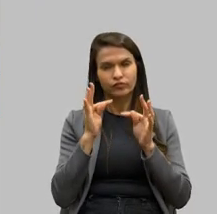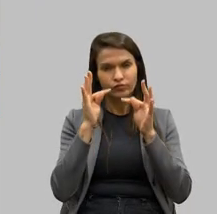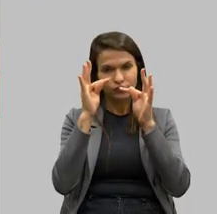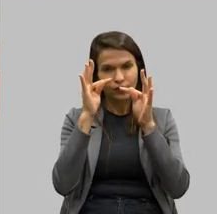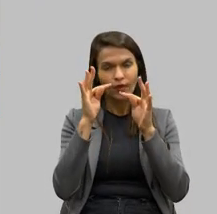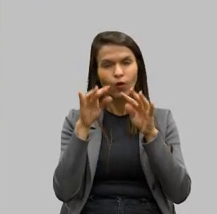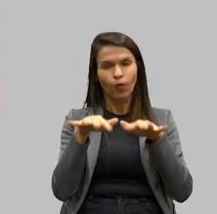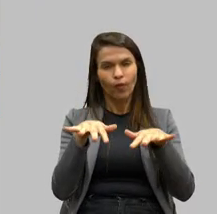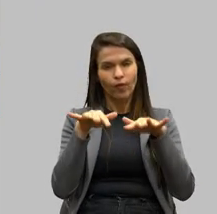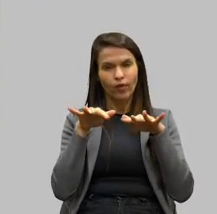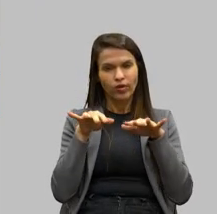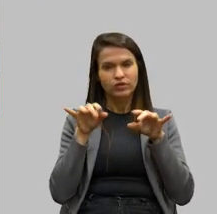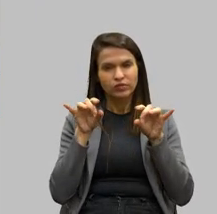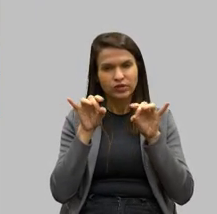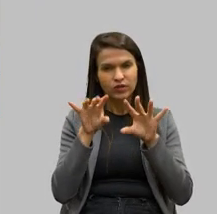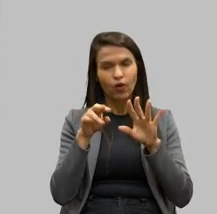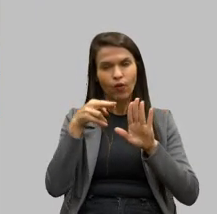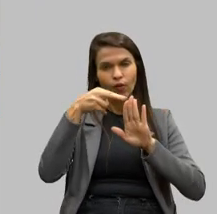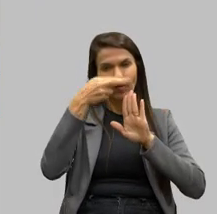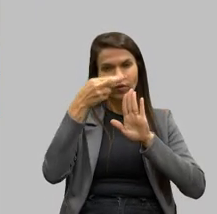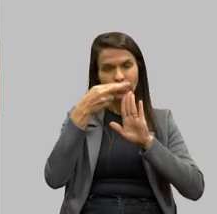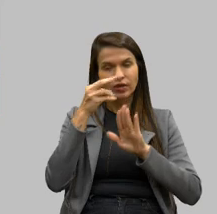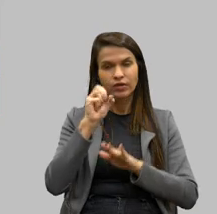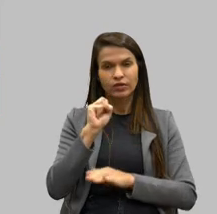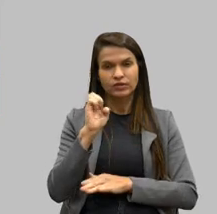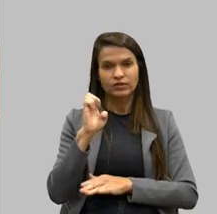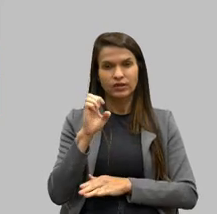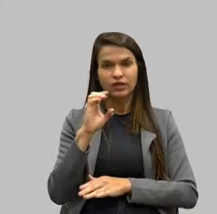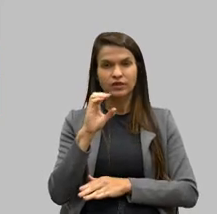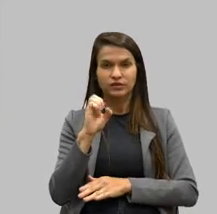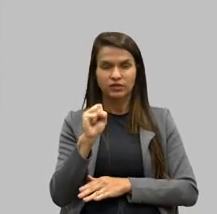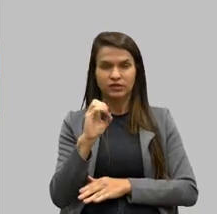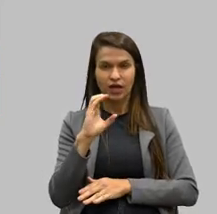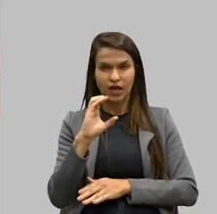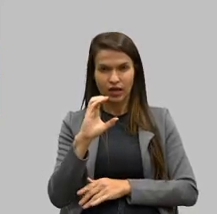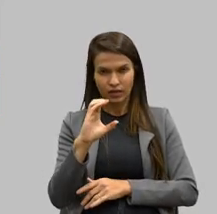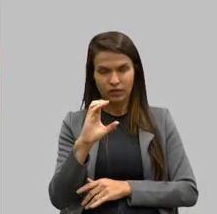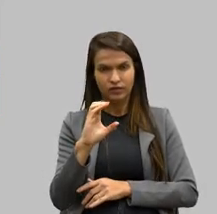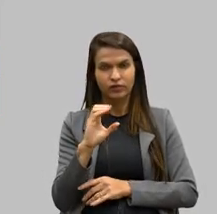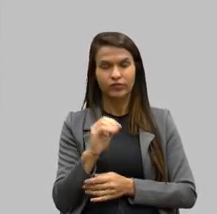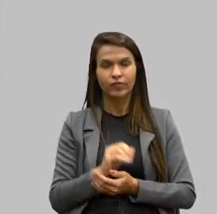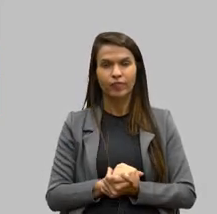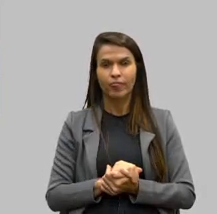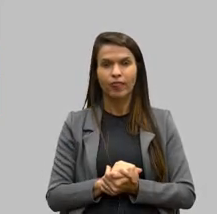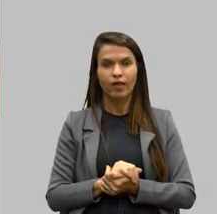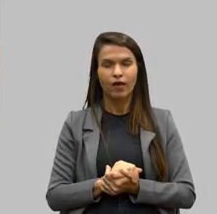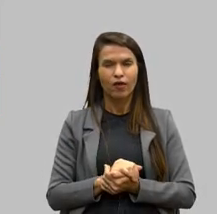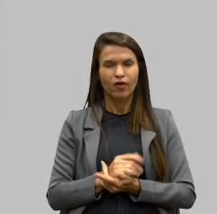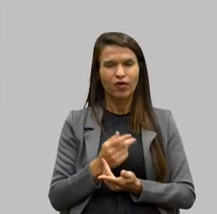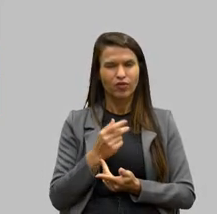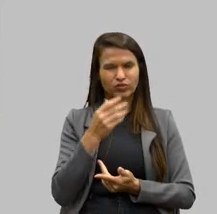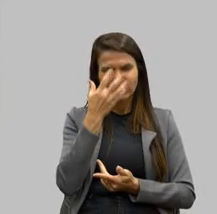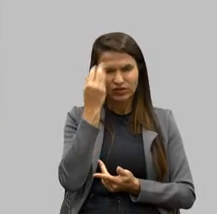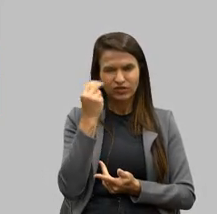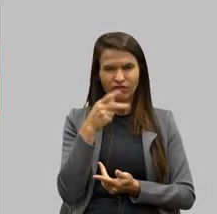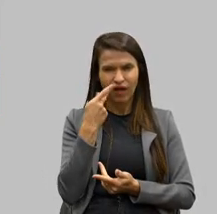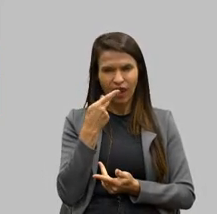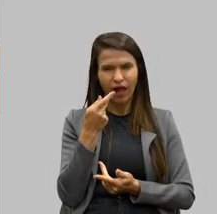específica sobre a resolução do SESEC. Eu acabei não abordando na minha primeira intervenção.